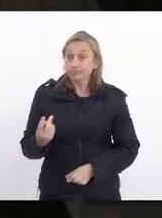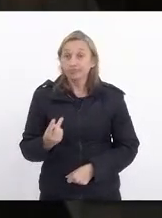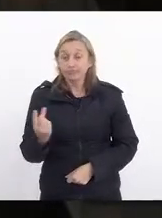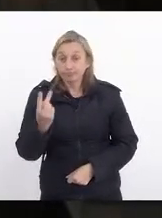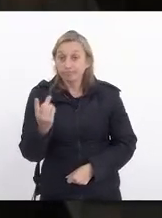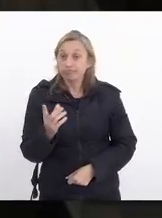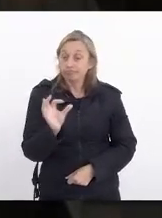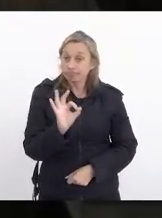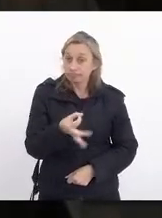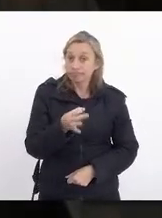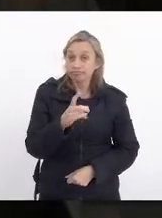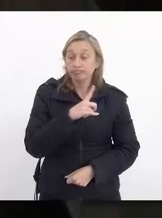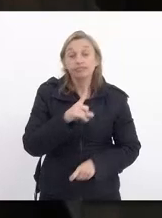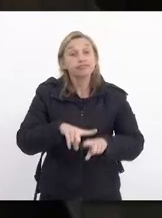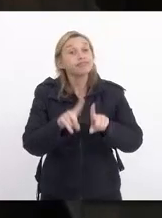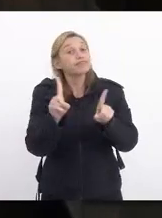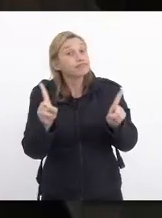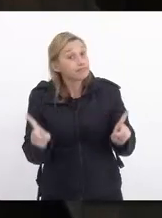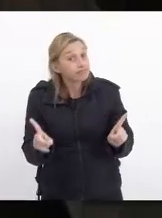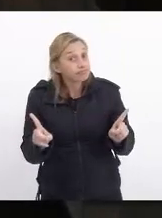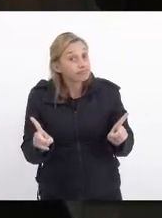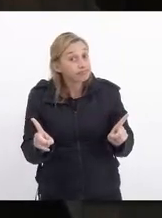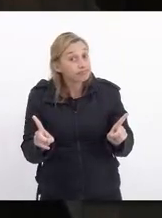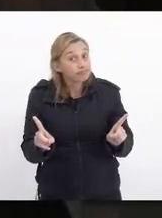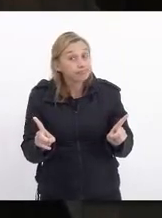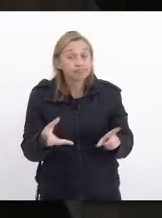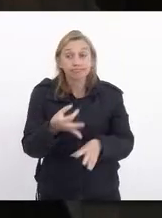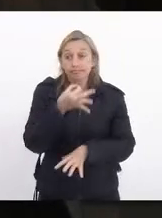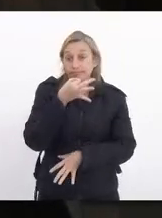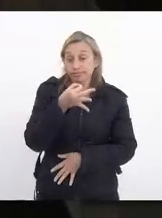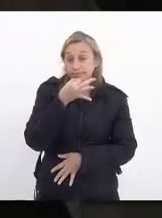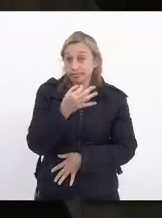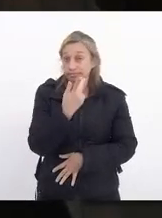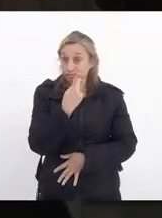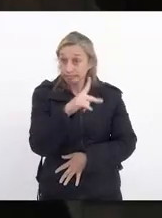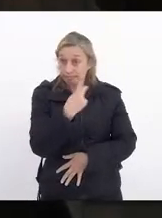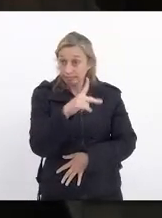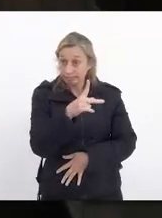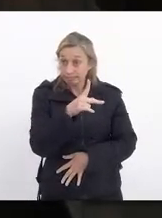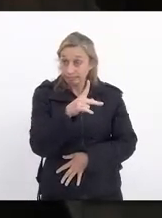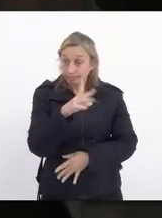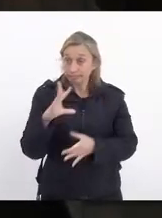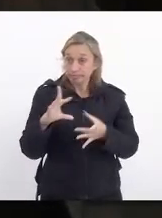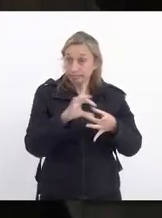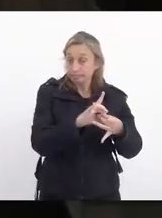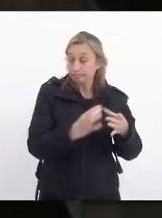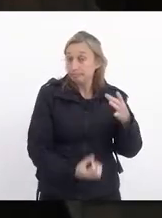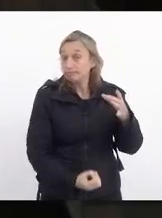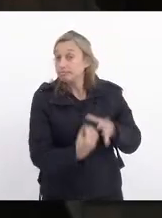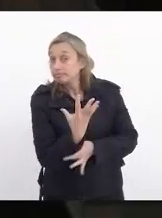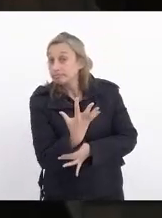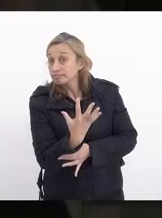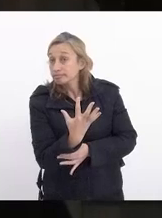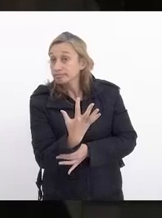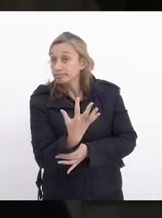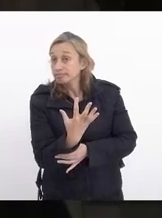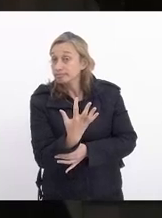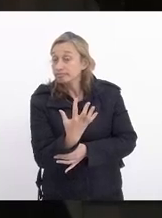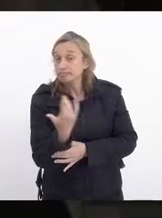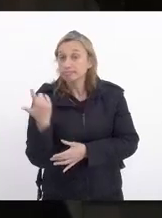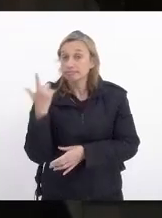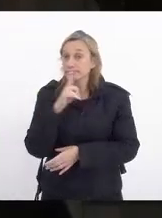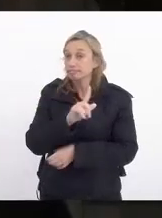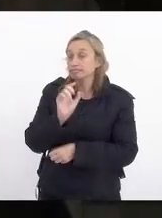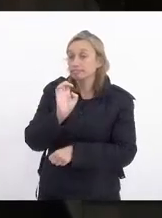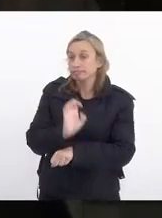valor mas o argumento vossa excelência é que se ligar da produção os